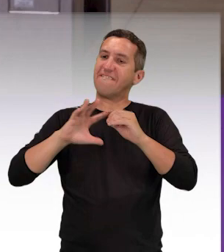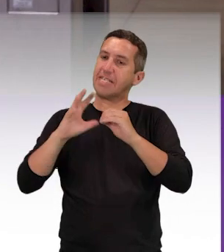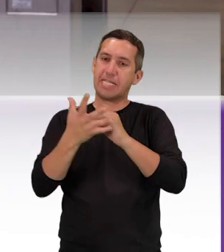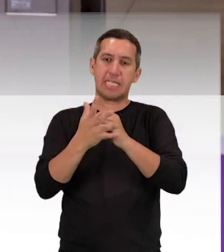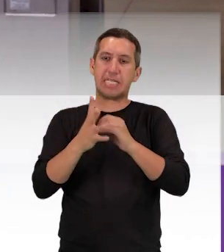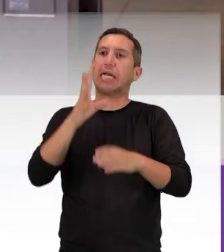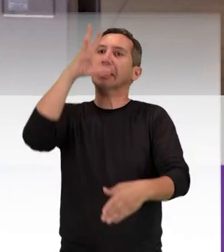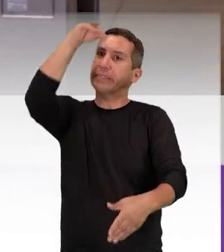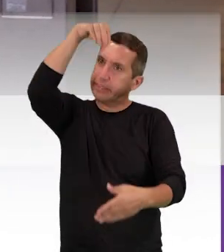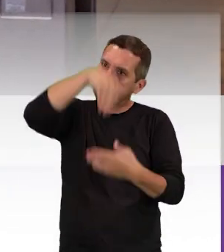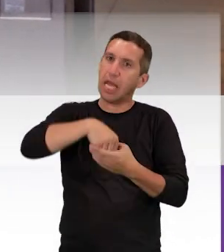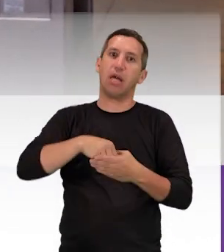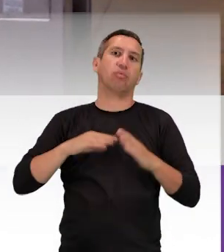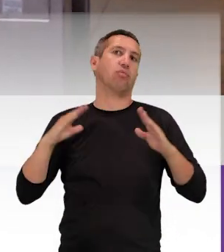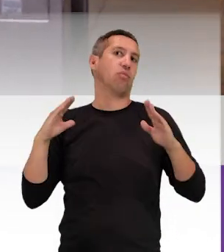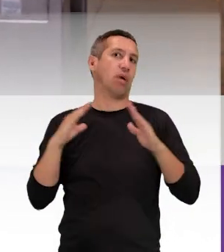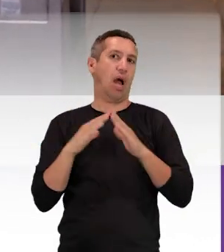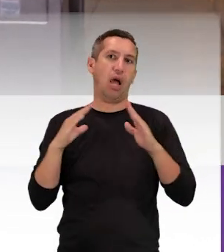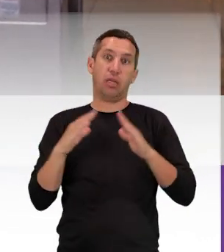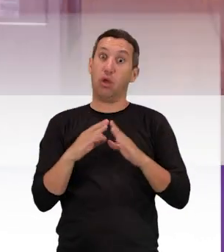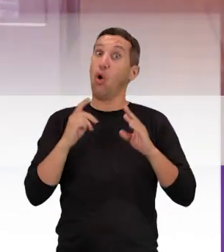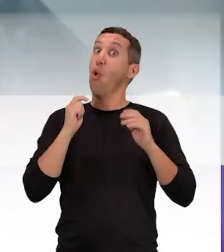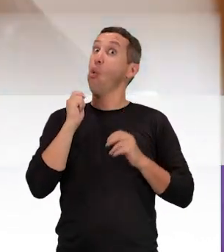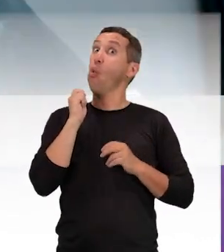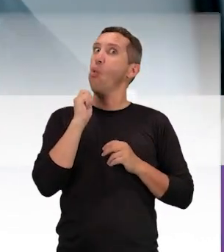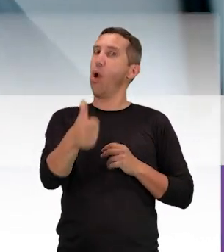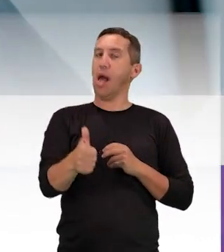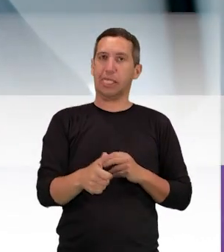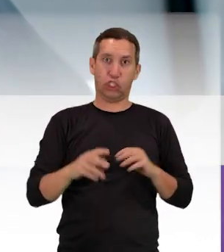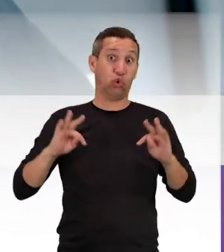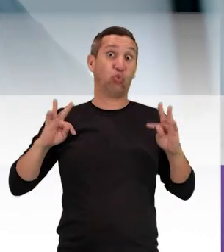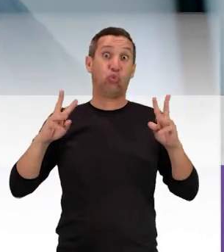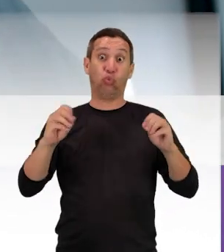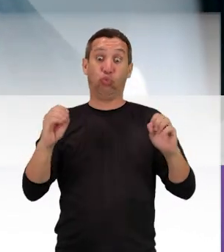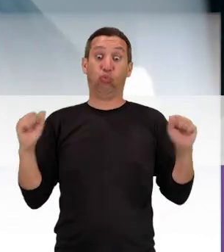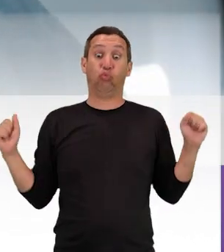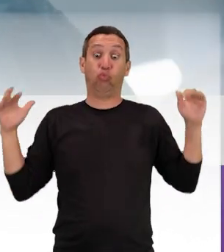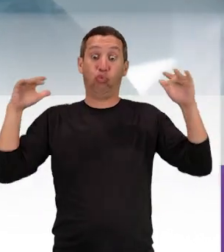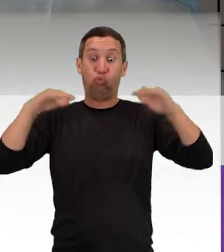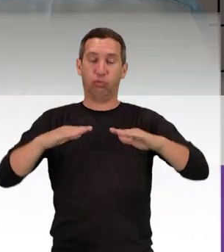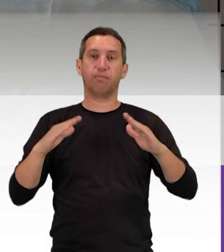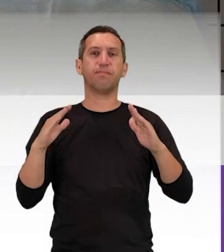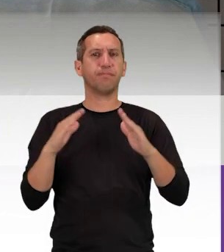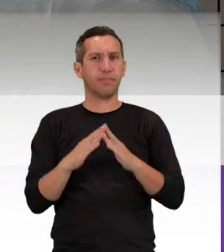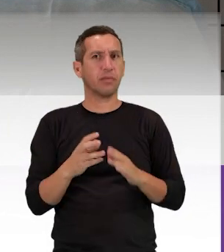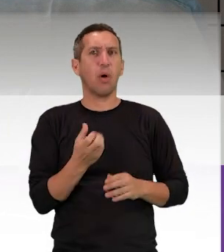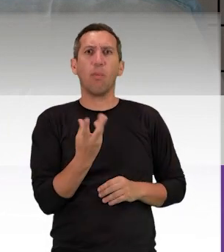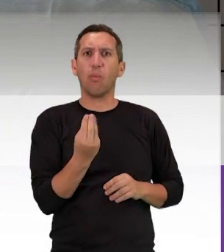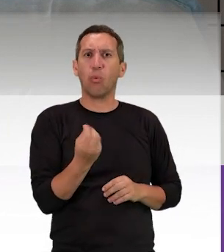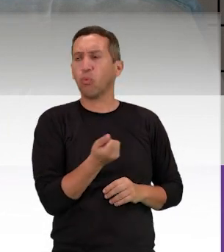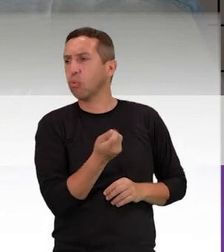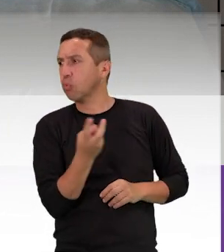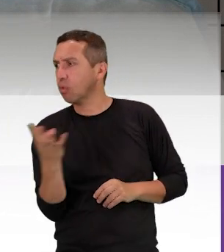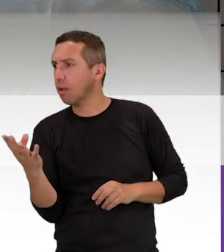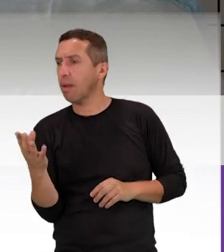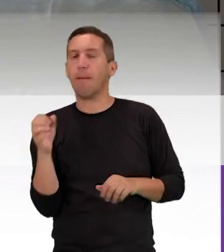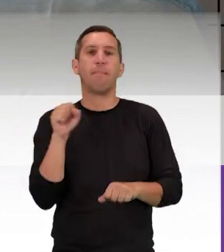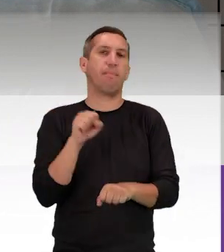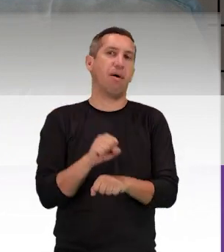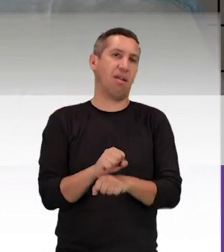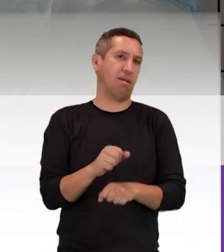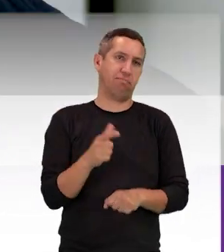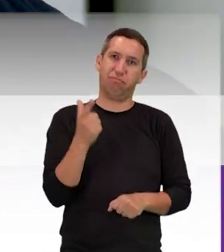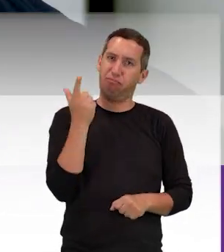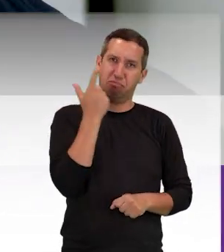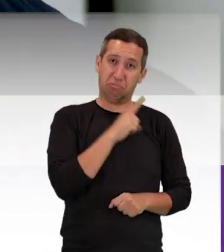pandemia colocou todo mundo em casa de quarentena. Quase todo mundo. Muitos profissionais da linha de frente não puderam